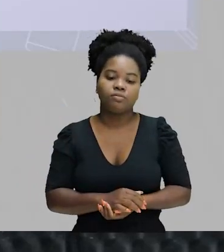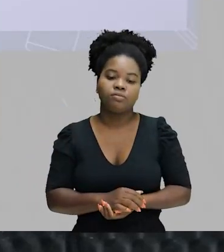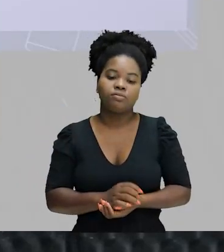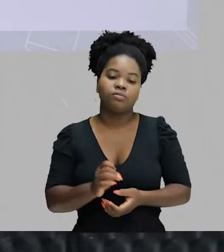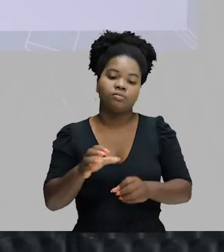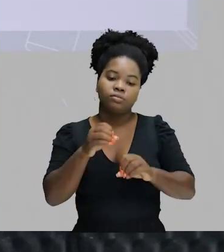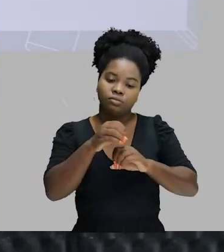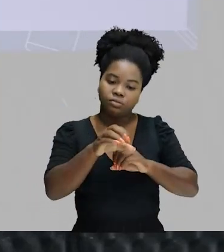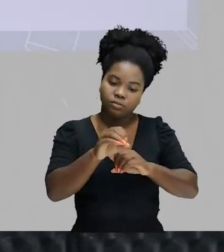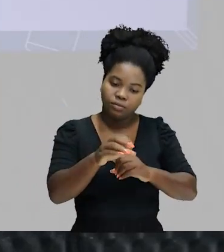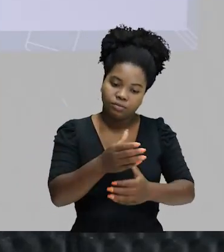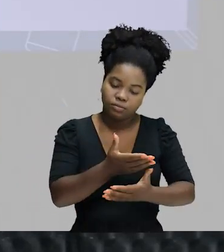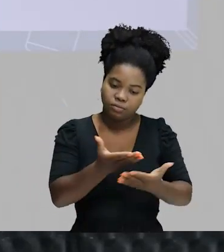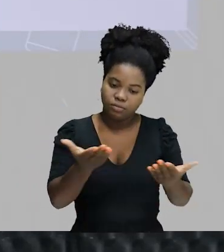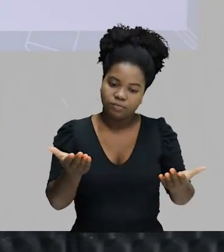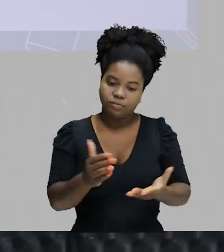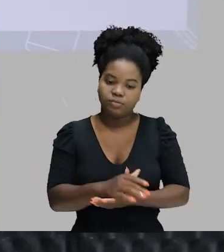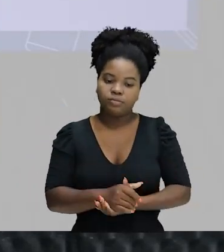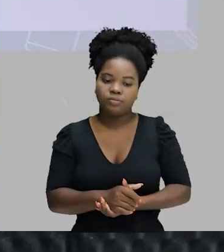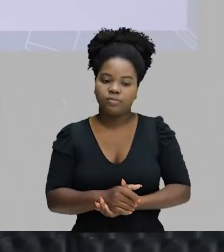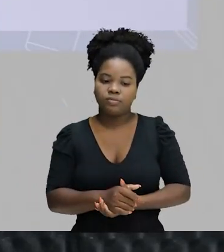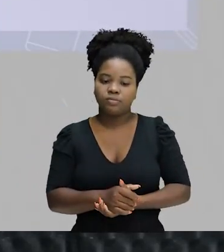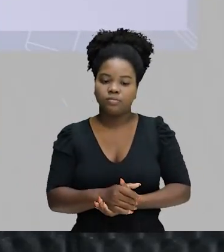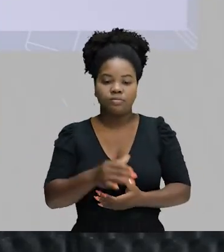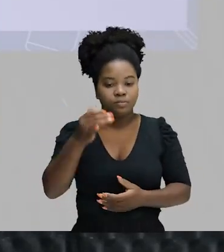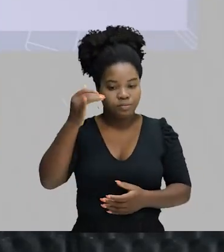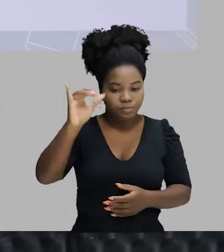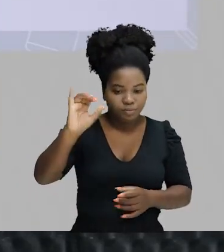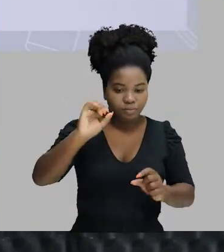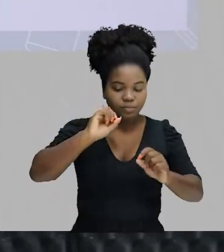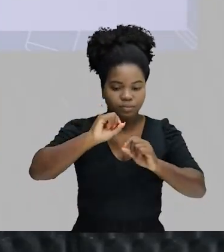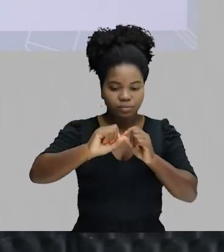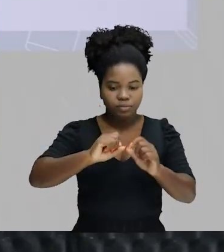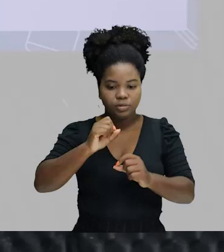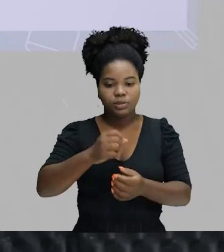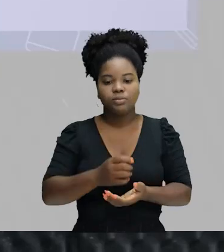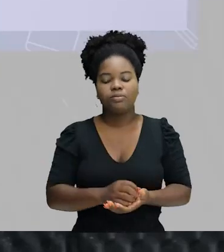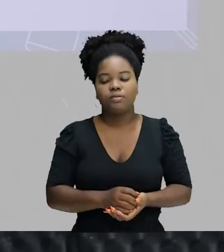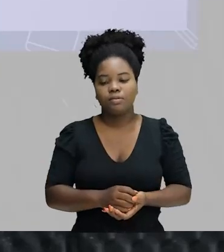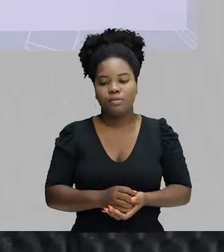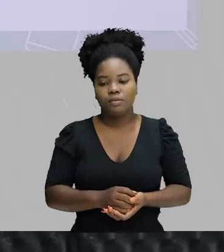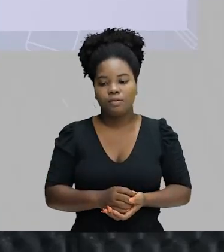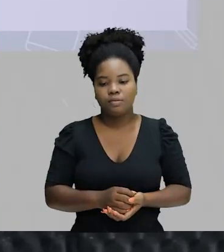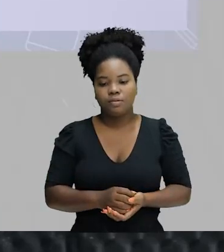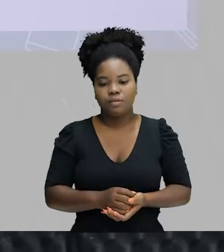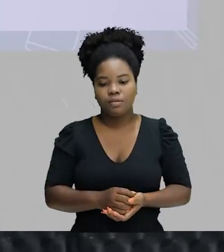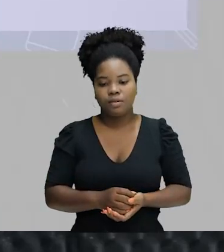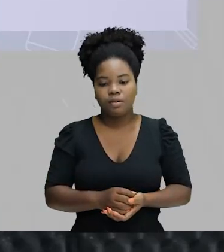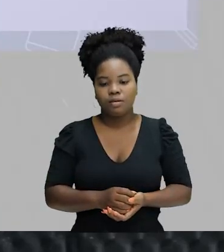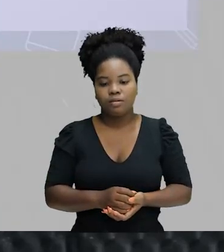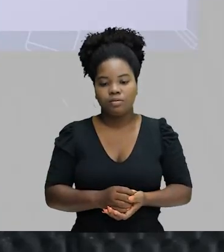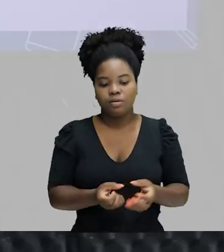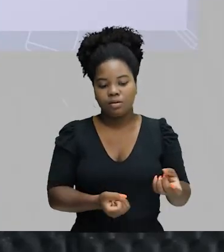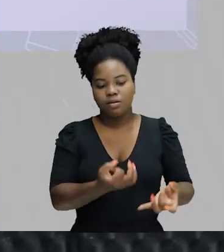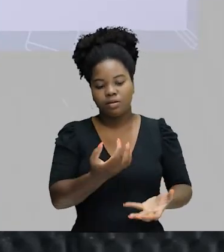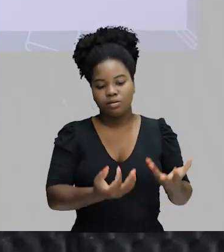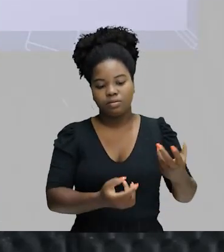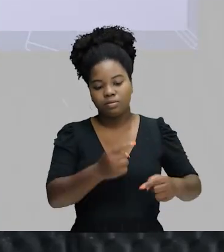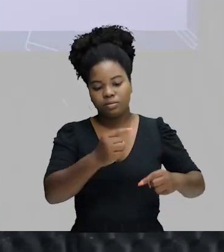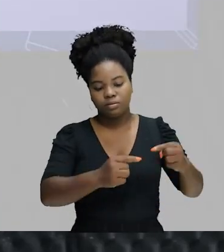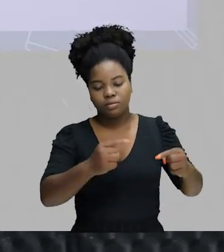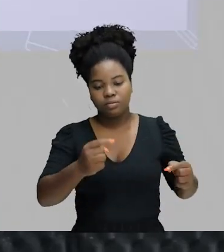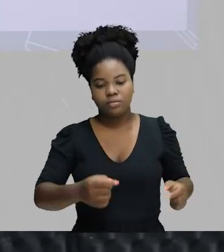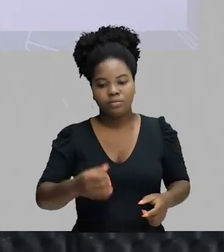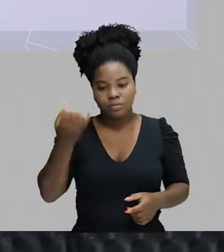dica aqui rapidinho, só uma situação. Evite queimar esse material, porque a queima